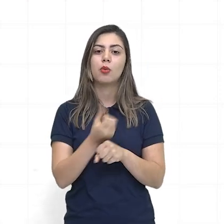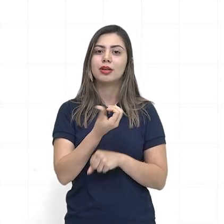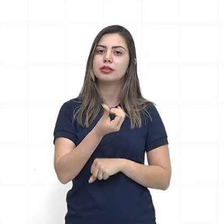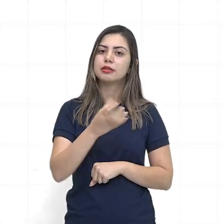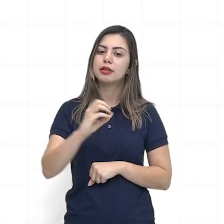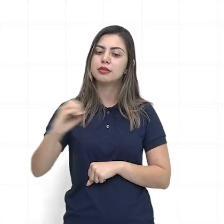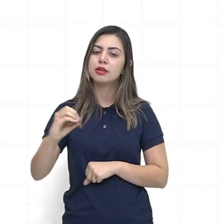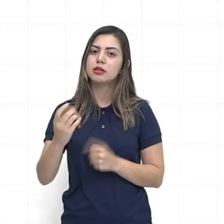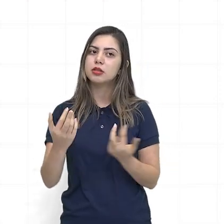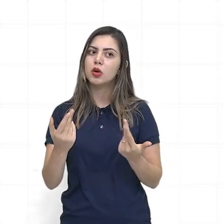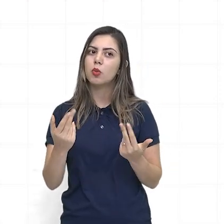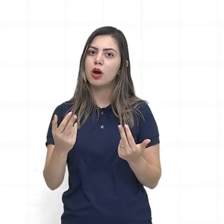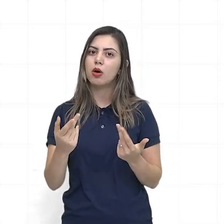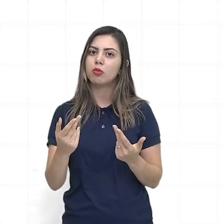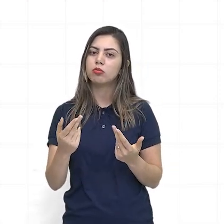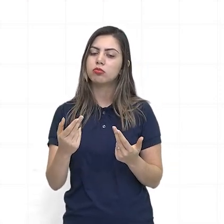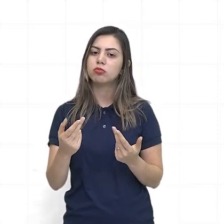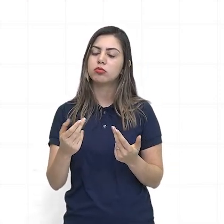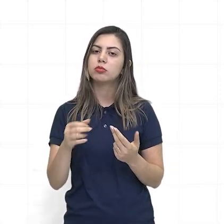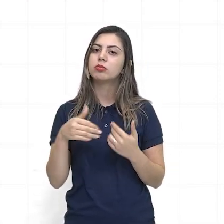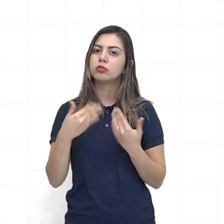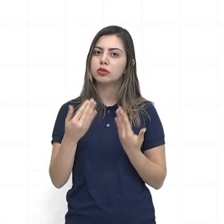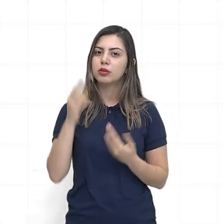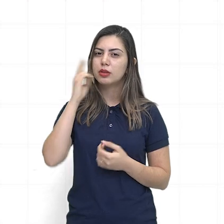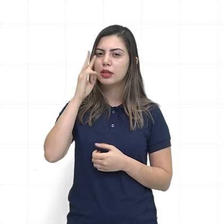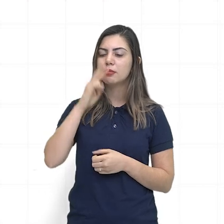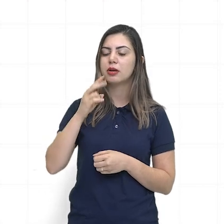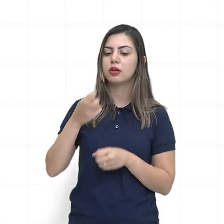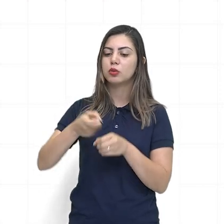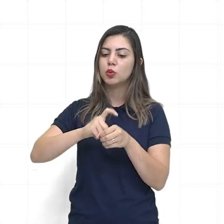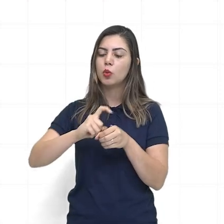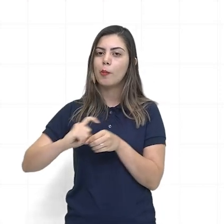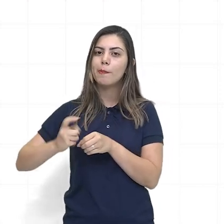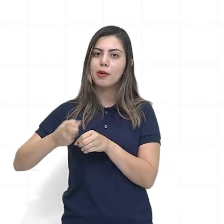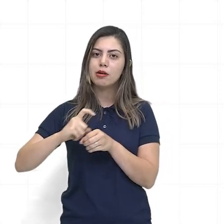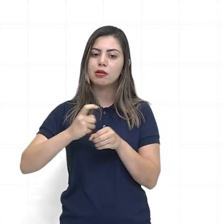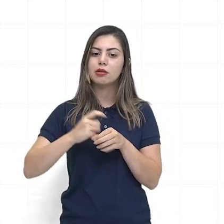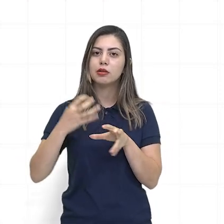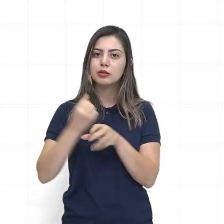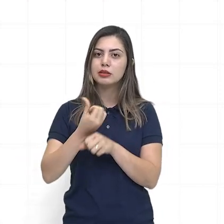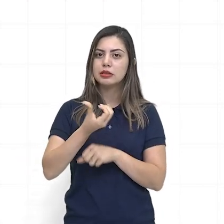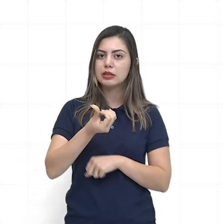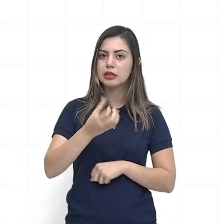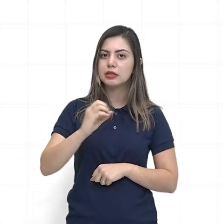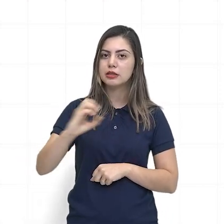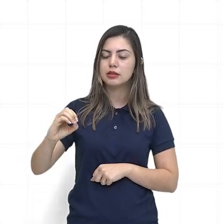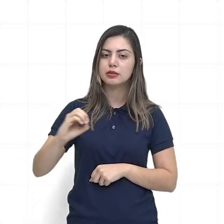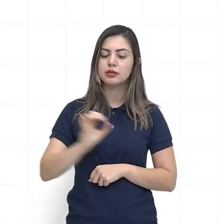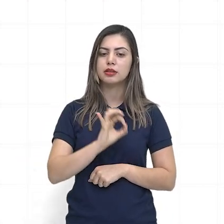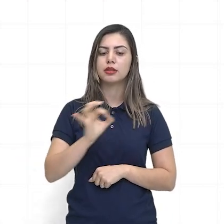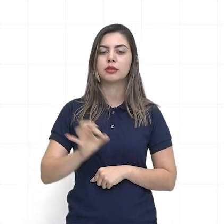o total continuando o mesmo, o total é de 600, né? Então, nós já vimos que,